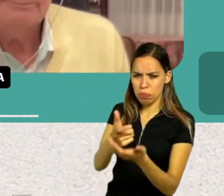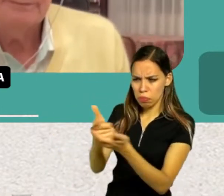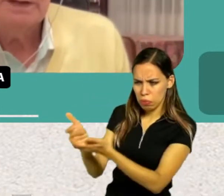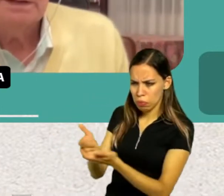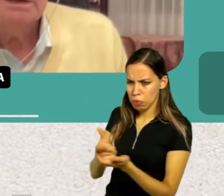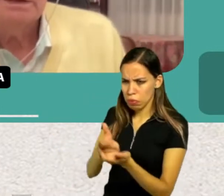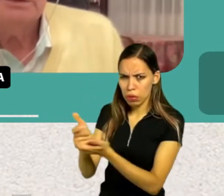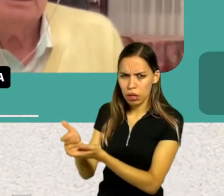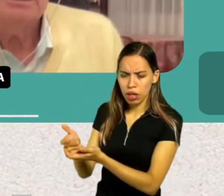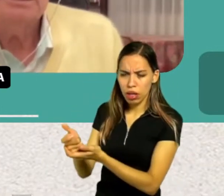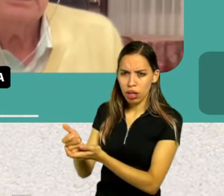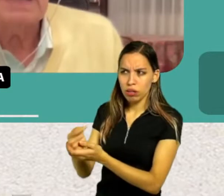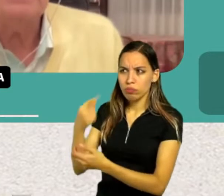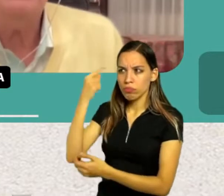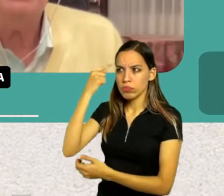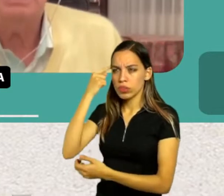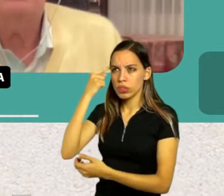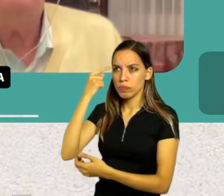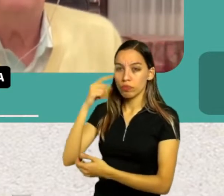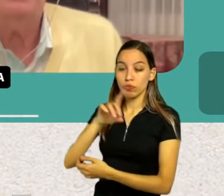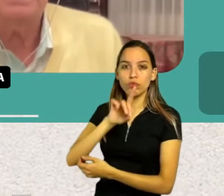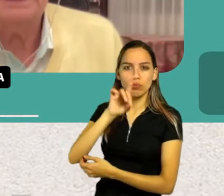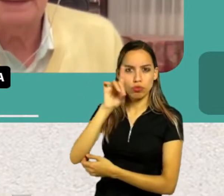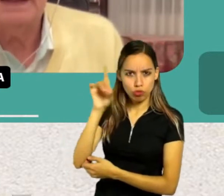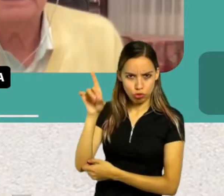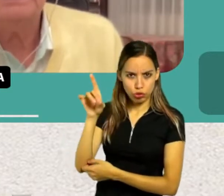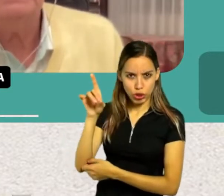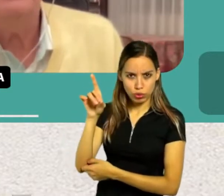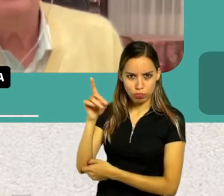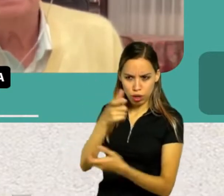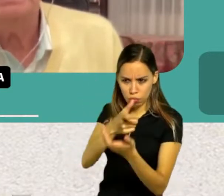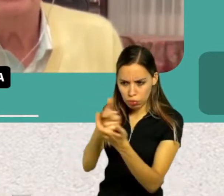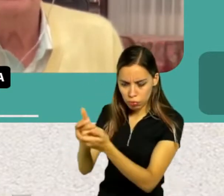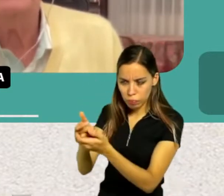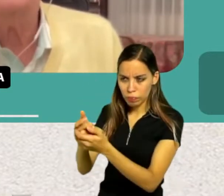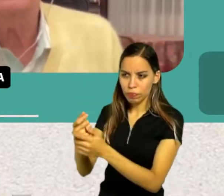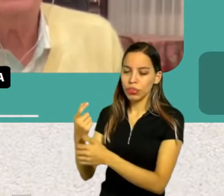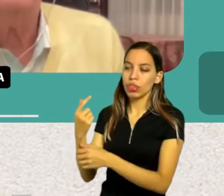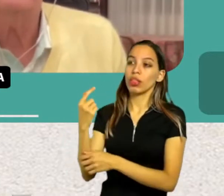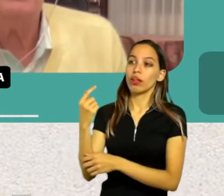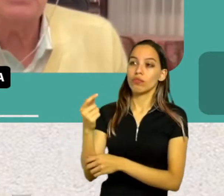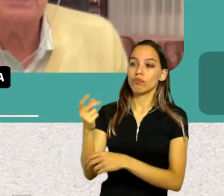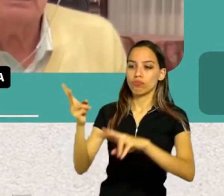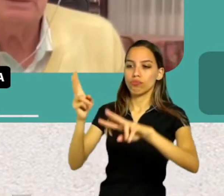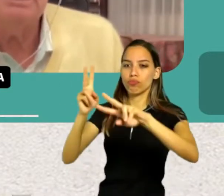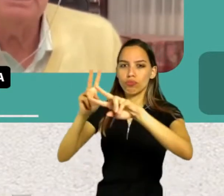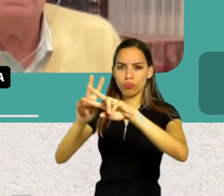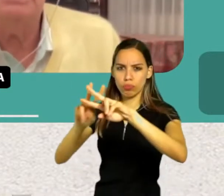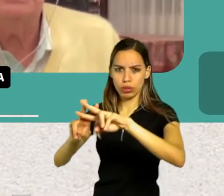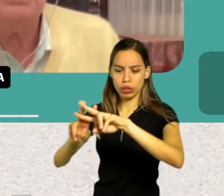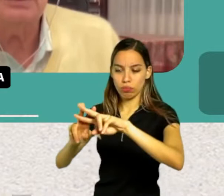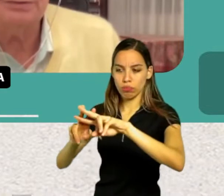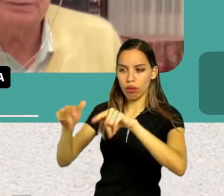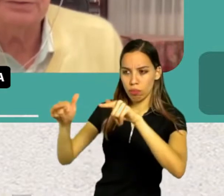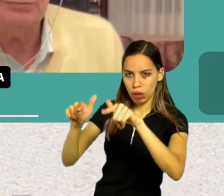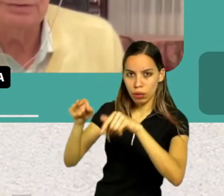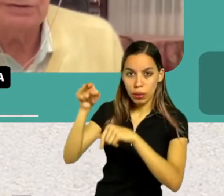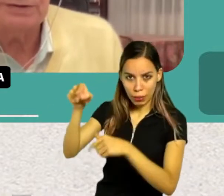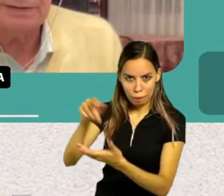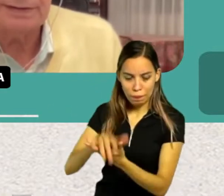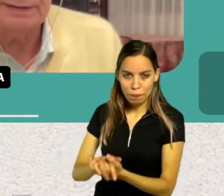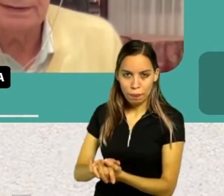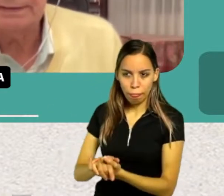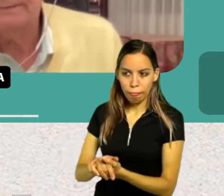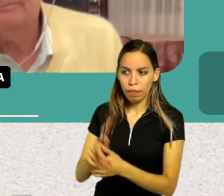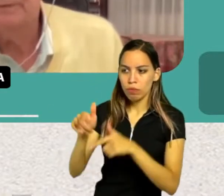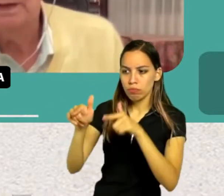massacre. Eu saí de lá 1h da tarde e saí a confusão, a briga começou em torno de